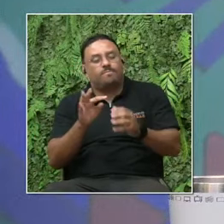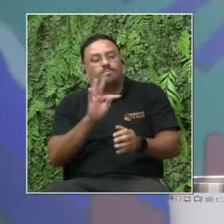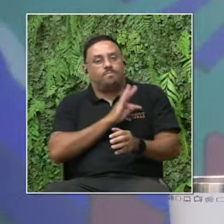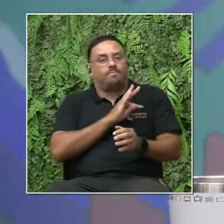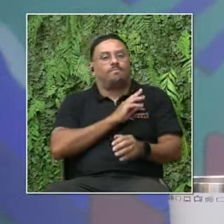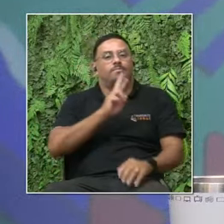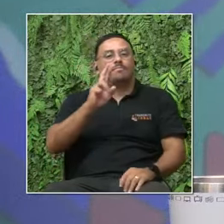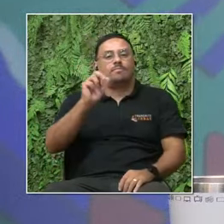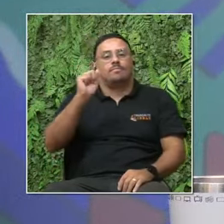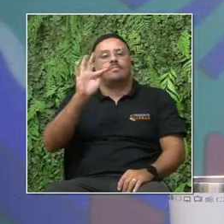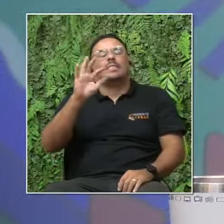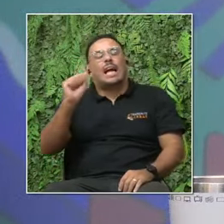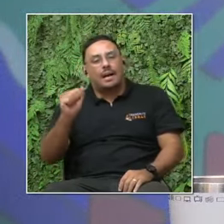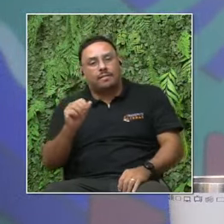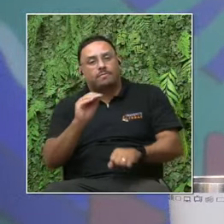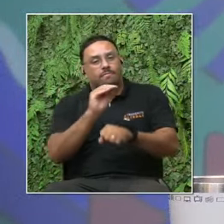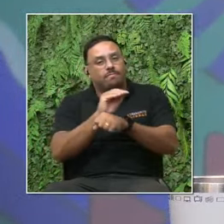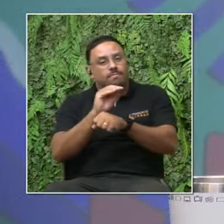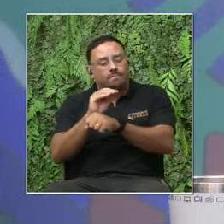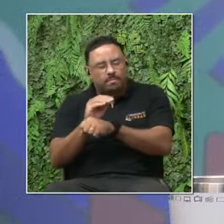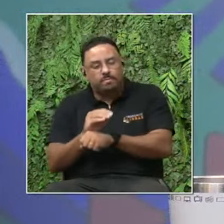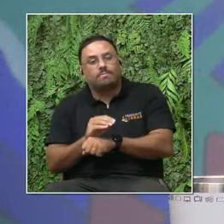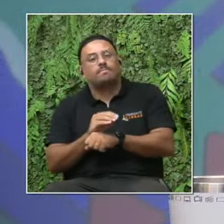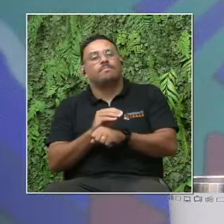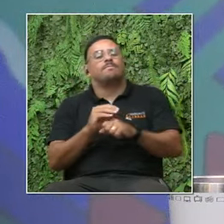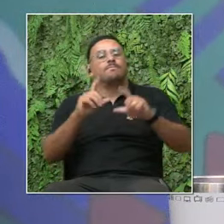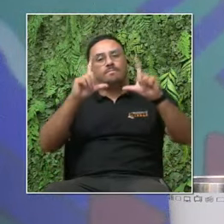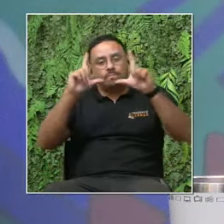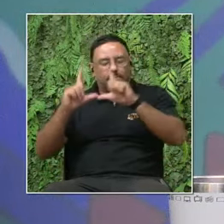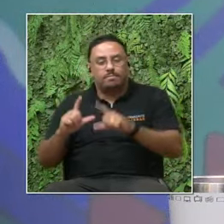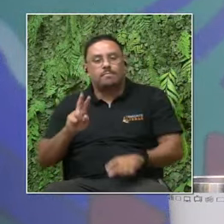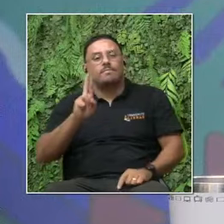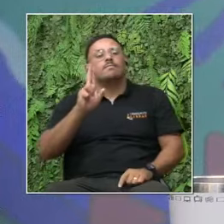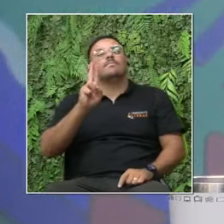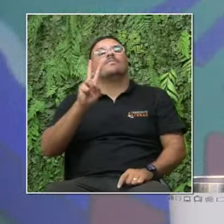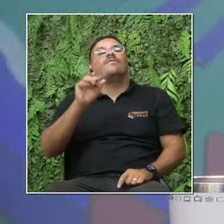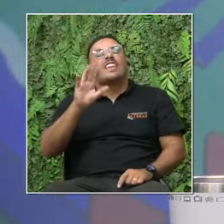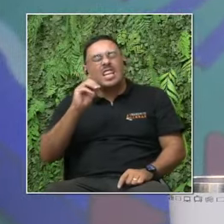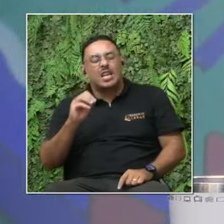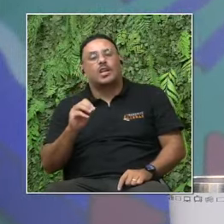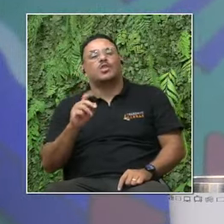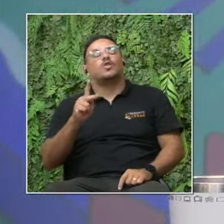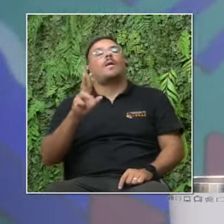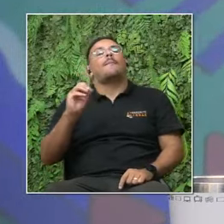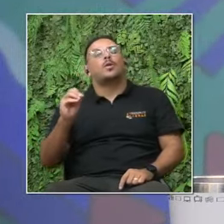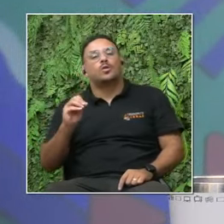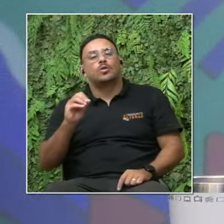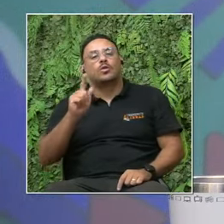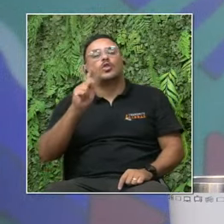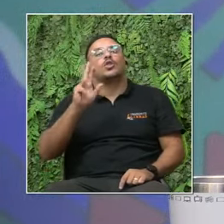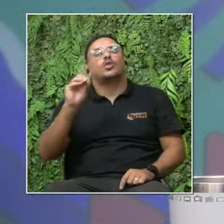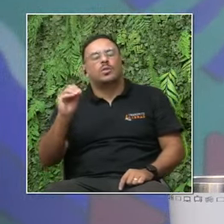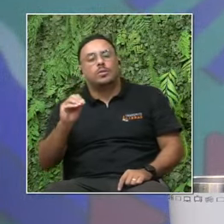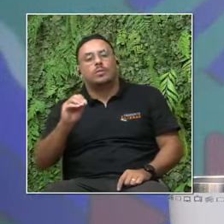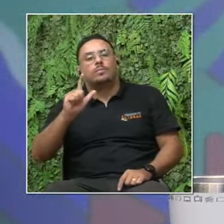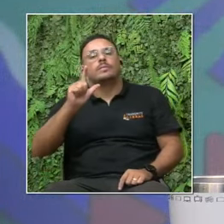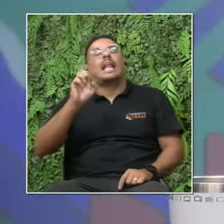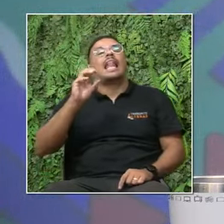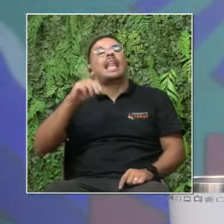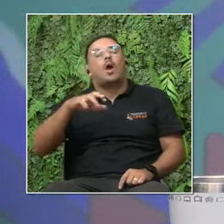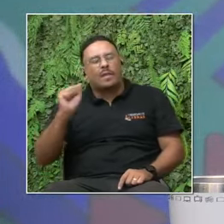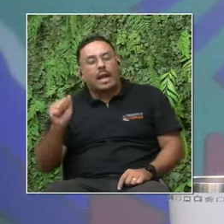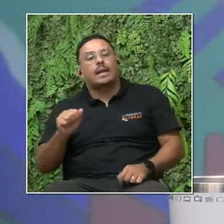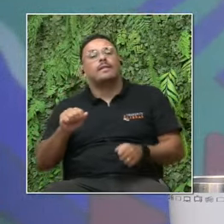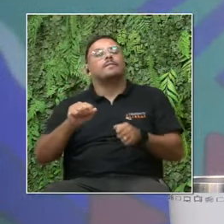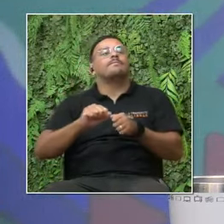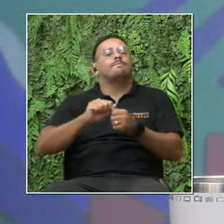tá com Rafa kraut ali cuidando das imagens o vin Silveiras que é o nosso produtor Gilvan Gandra o Leandro o Leonardo Rabelo